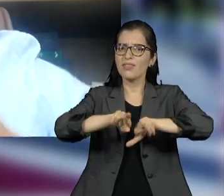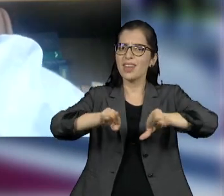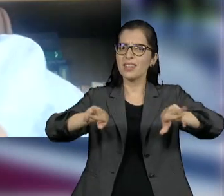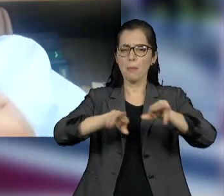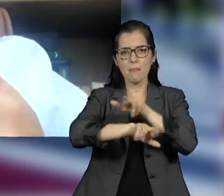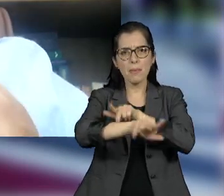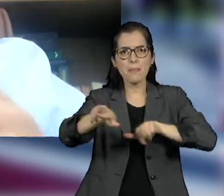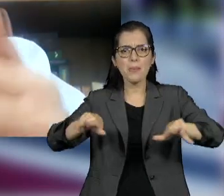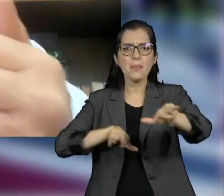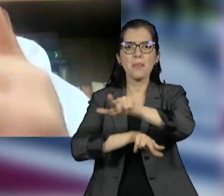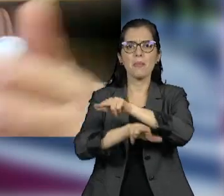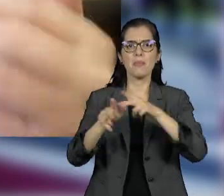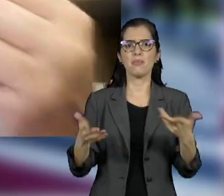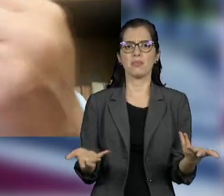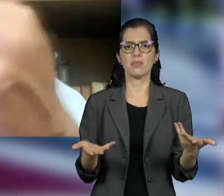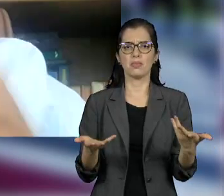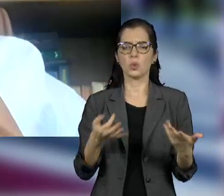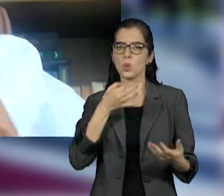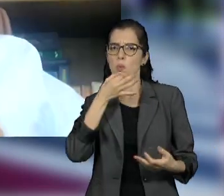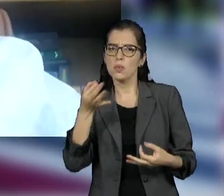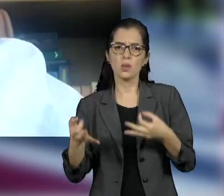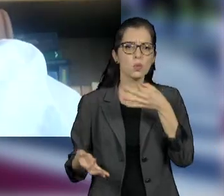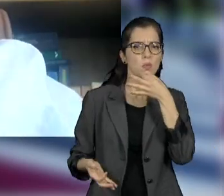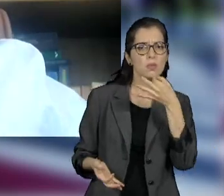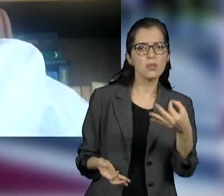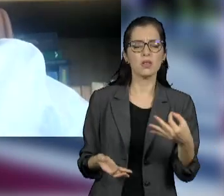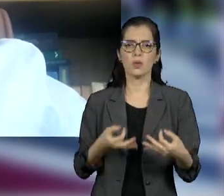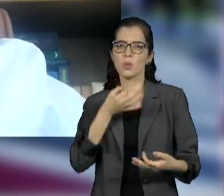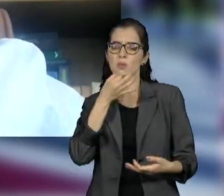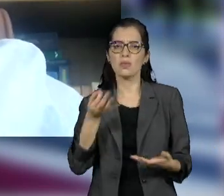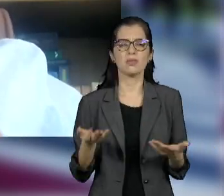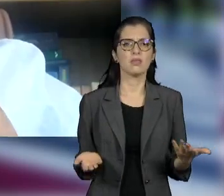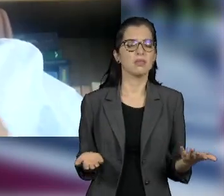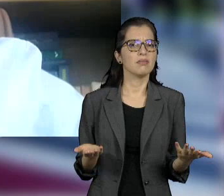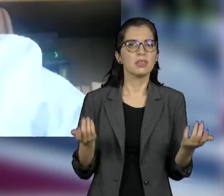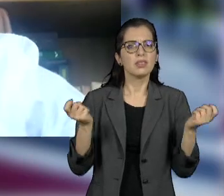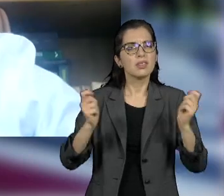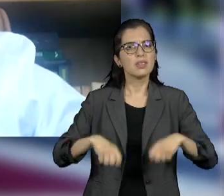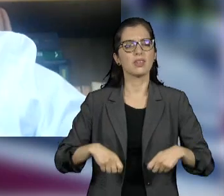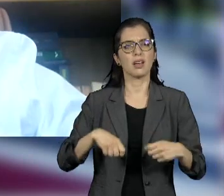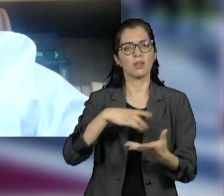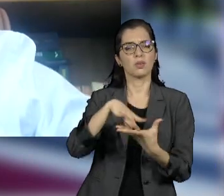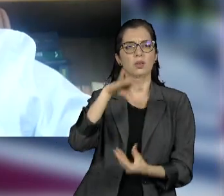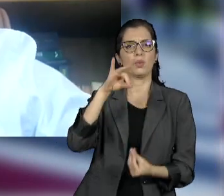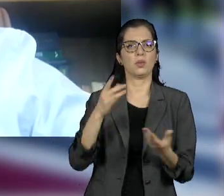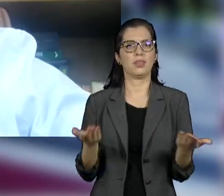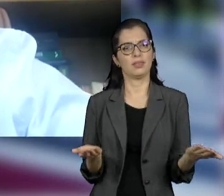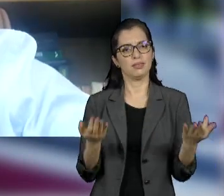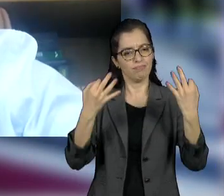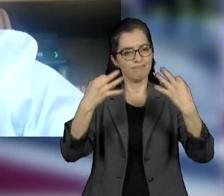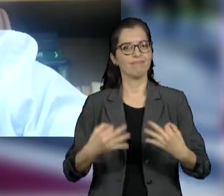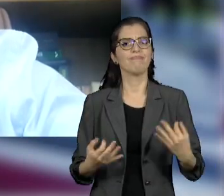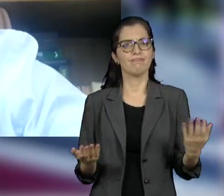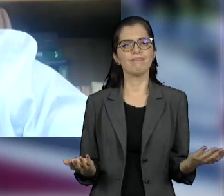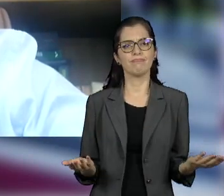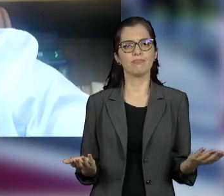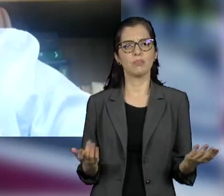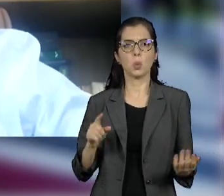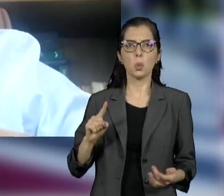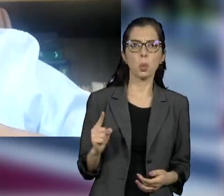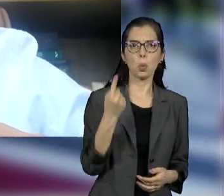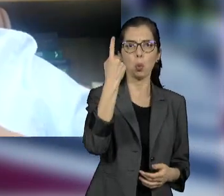para que nós possamos ter o eterno controle que exige a democracia. Esse é o custo da democracia, o controle